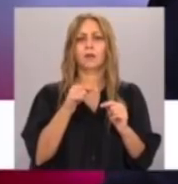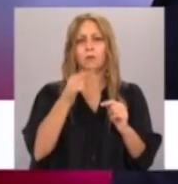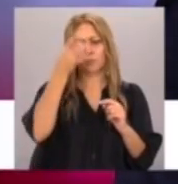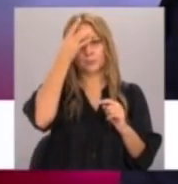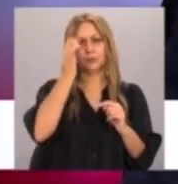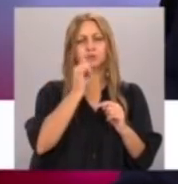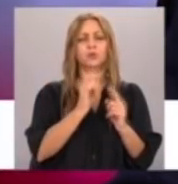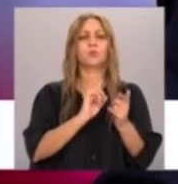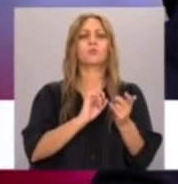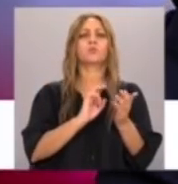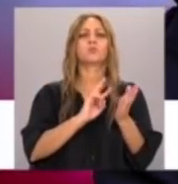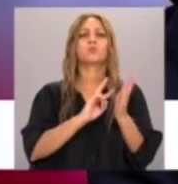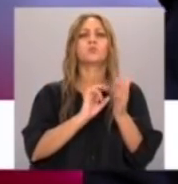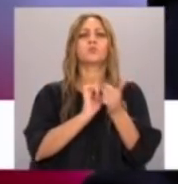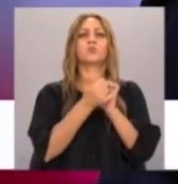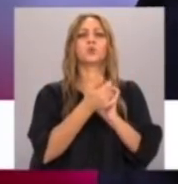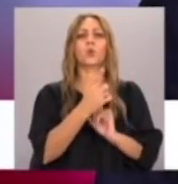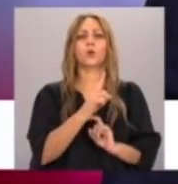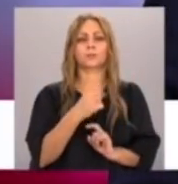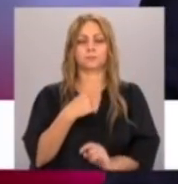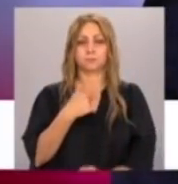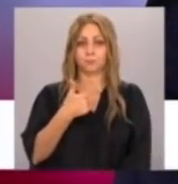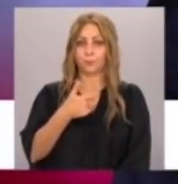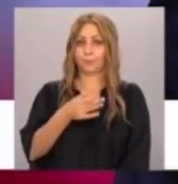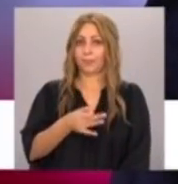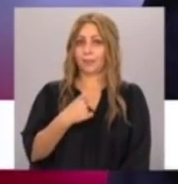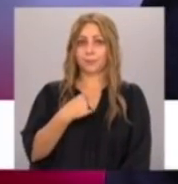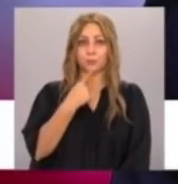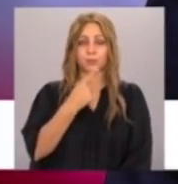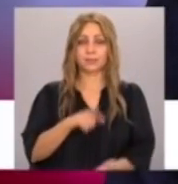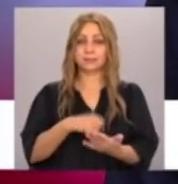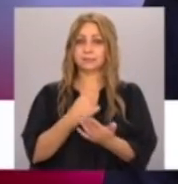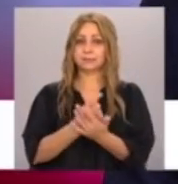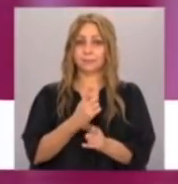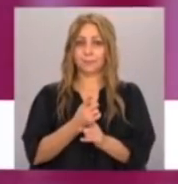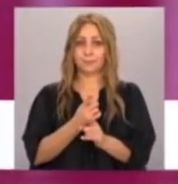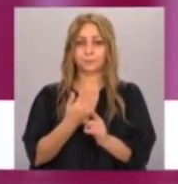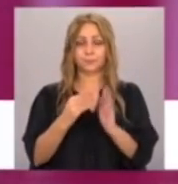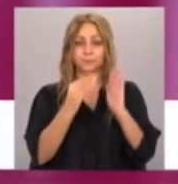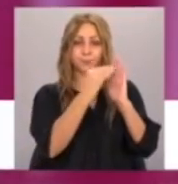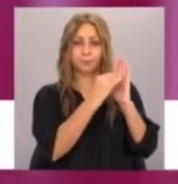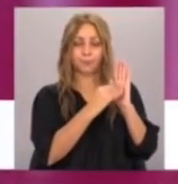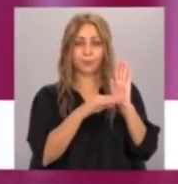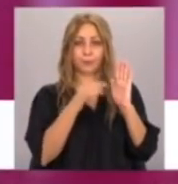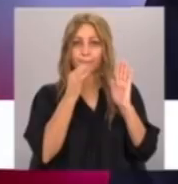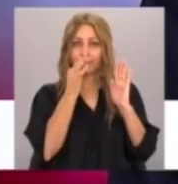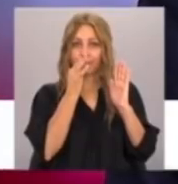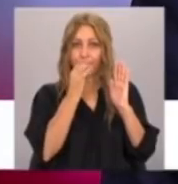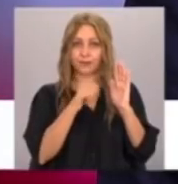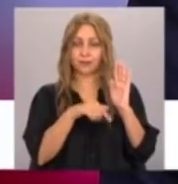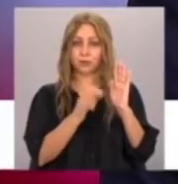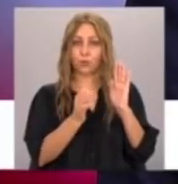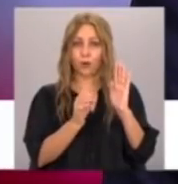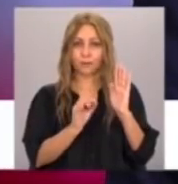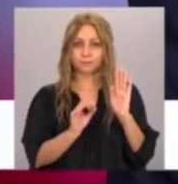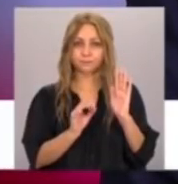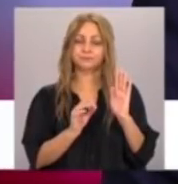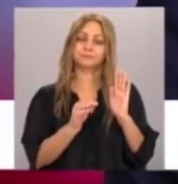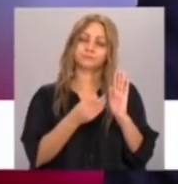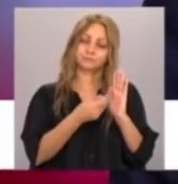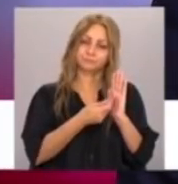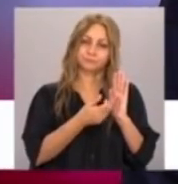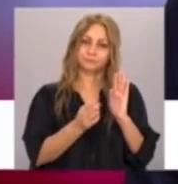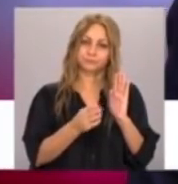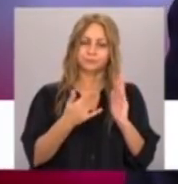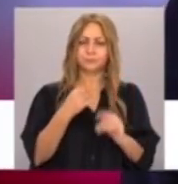evoluir eu vou tá sempre a mesma coisa mas não lembro programa mas aí pronto mas mas era o que é